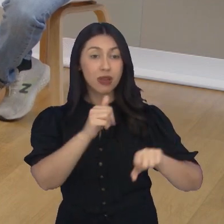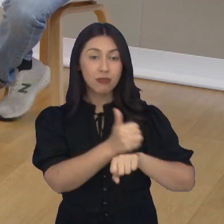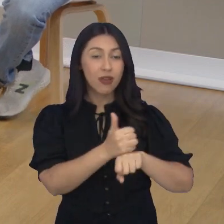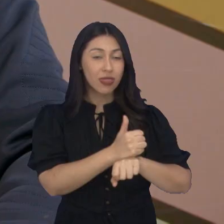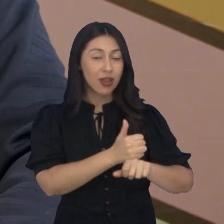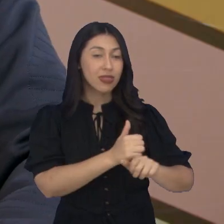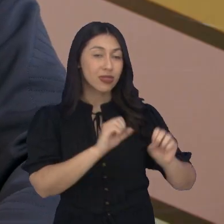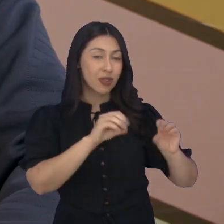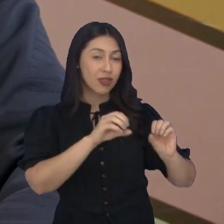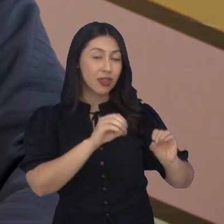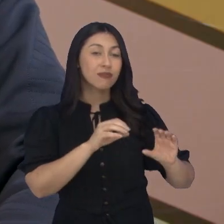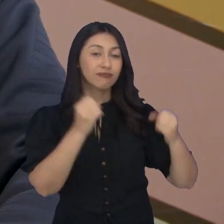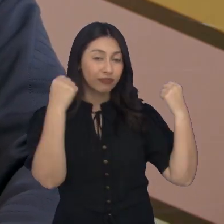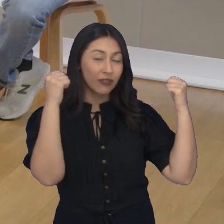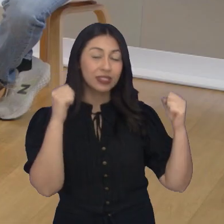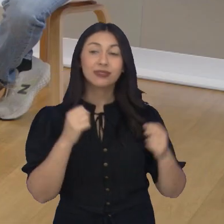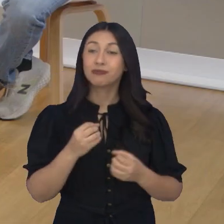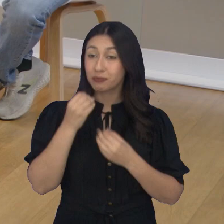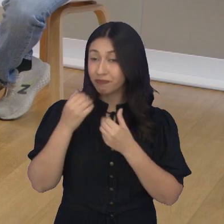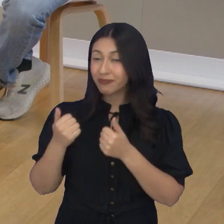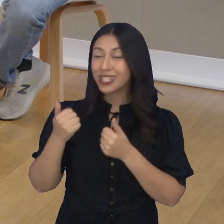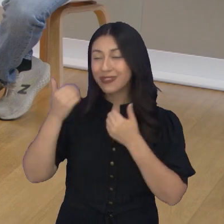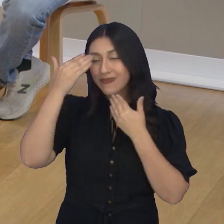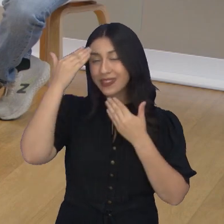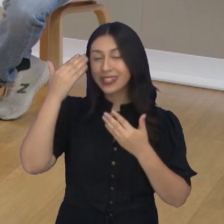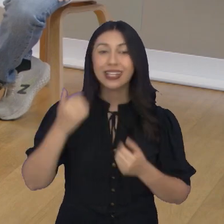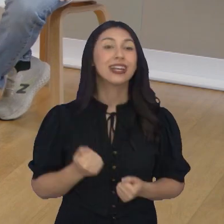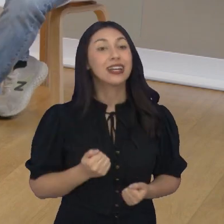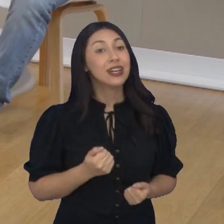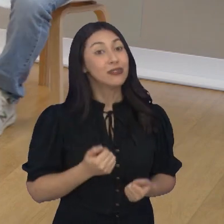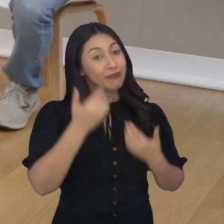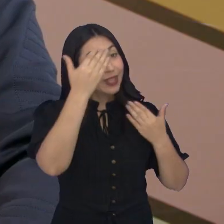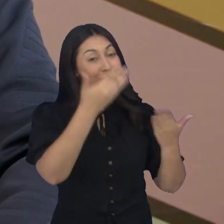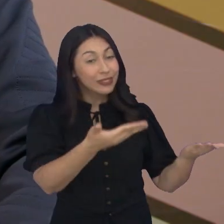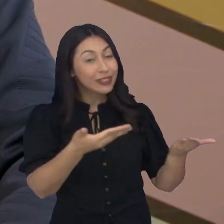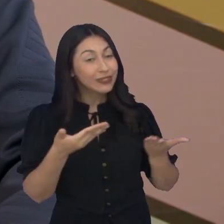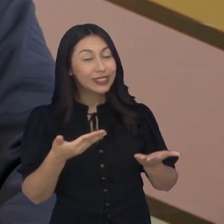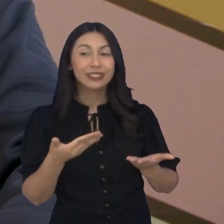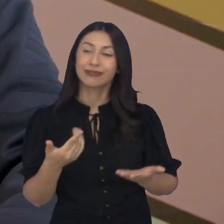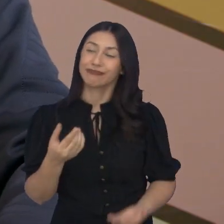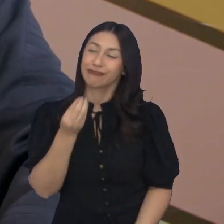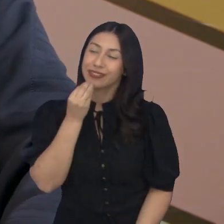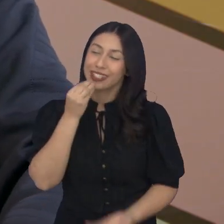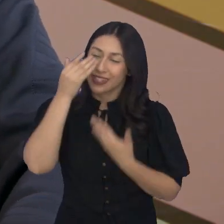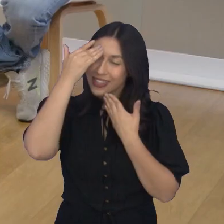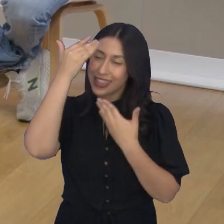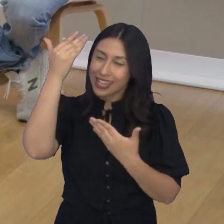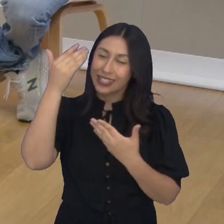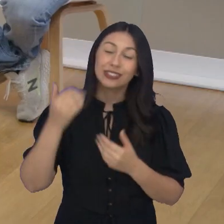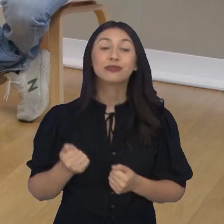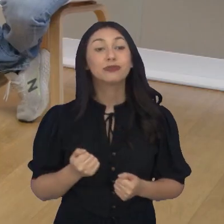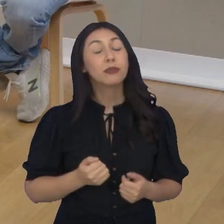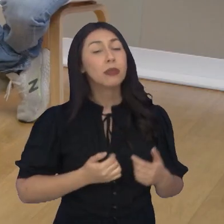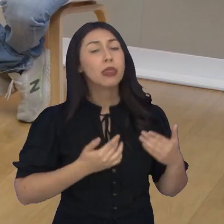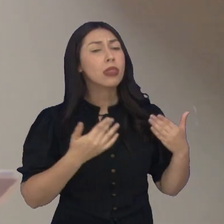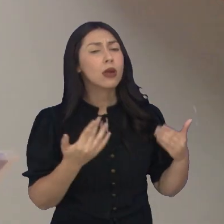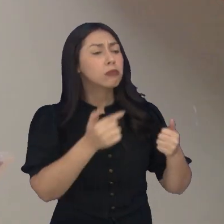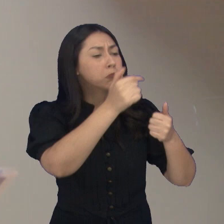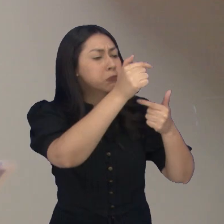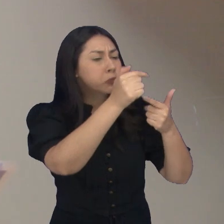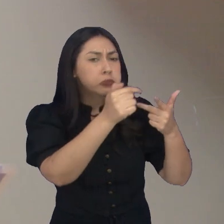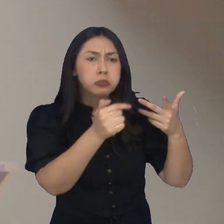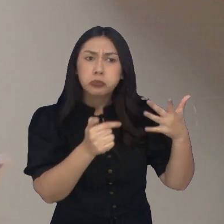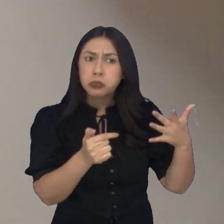Tudo jóia, Gisele. Muito obrigada, aceitou o nosso convite. Obrigado a vocês pela oportunidade, é isso aí. Vamos lá, Osmar, quais são os